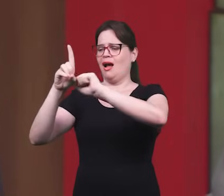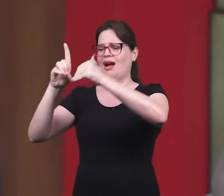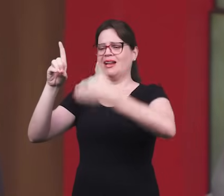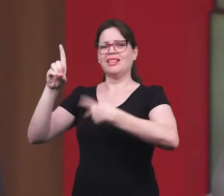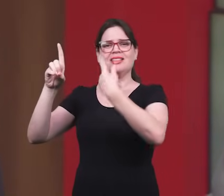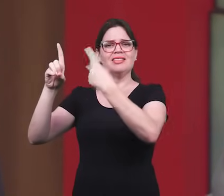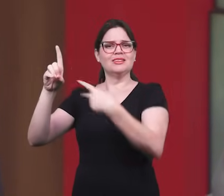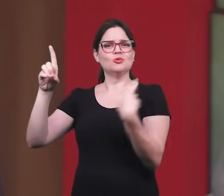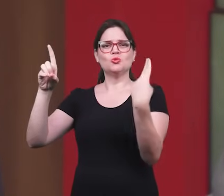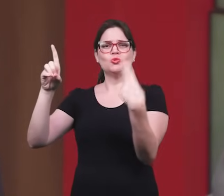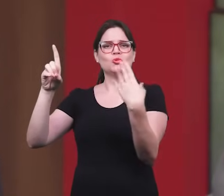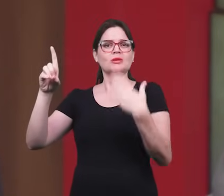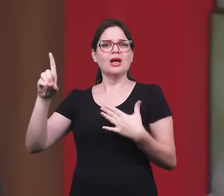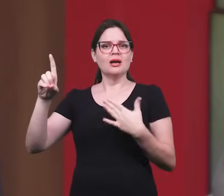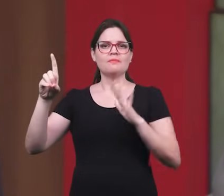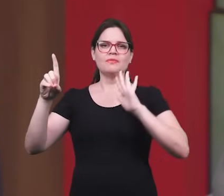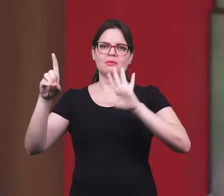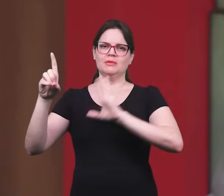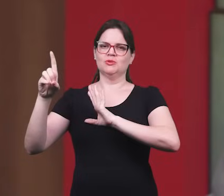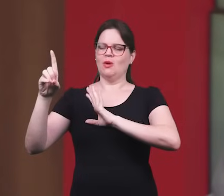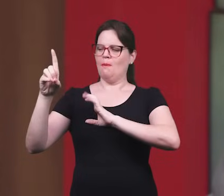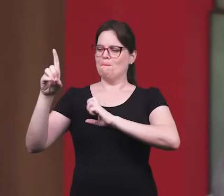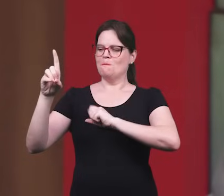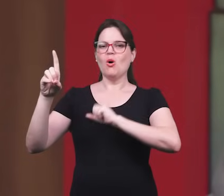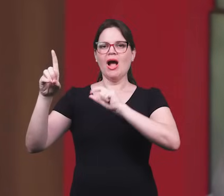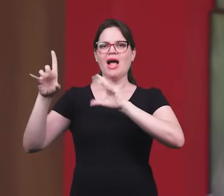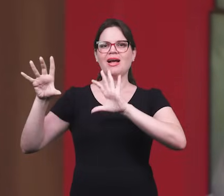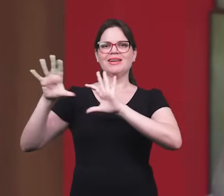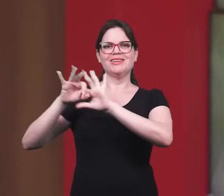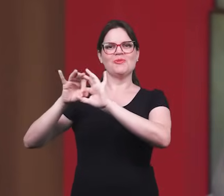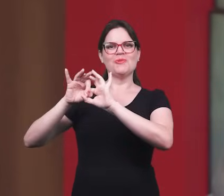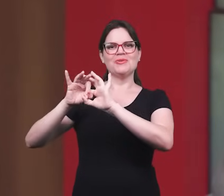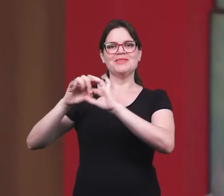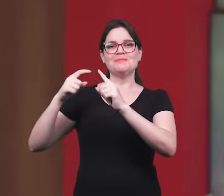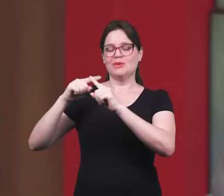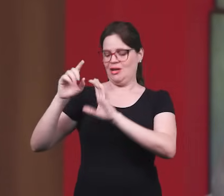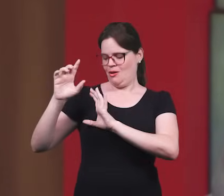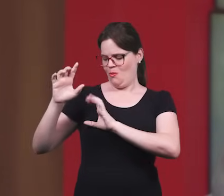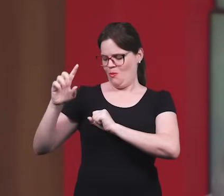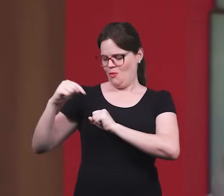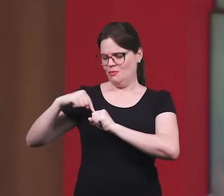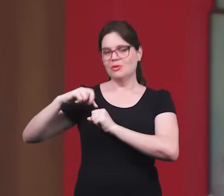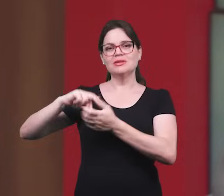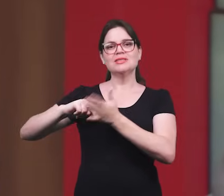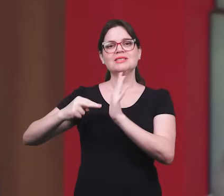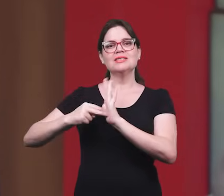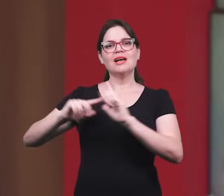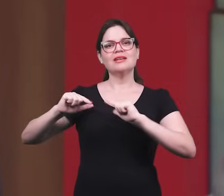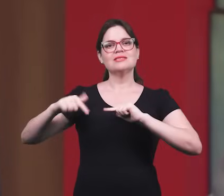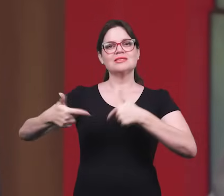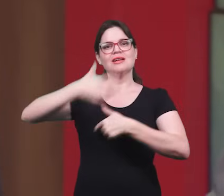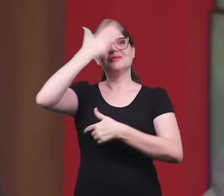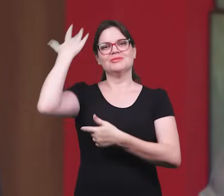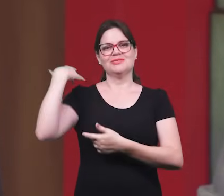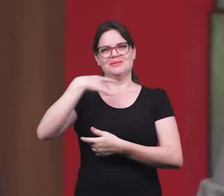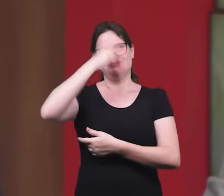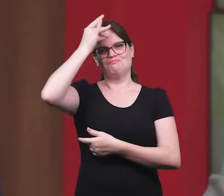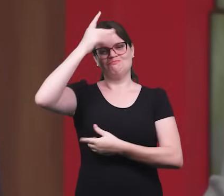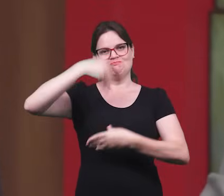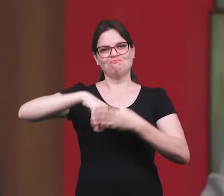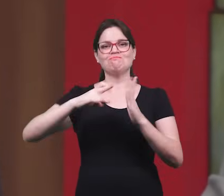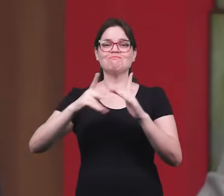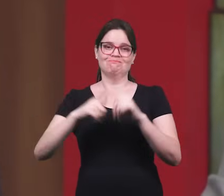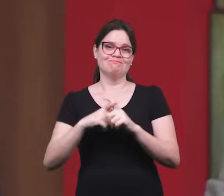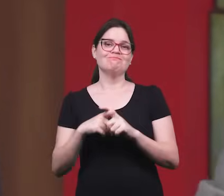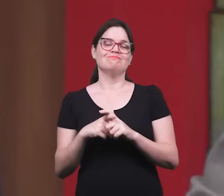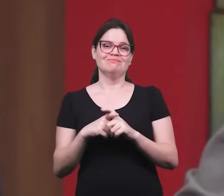aí você fala mas o amor é porque o amor é o espírito santo né Pastor Alexandre é que é a operação dele na vida da igreja ex